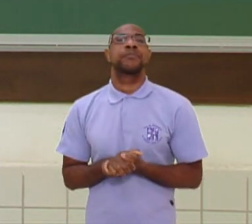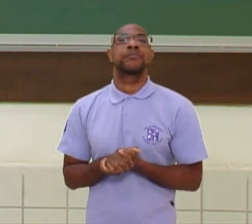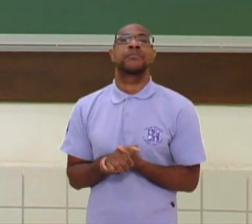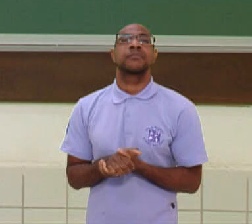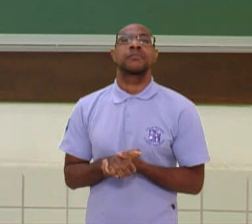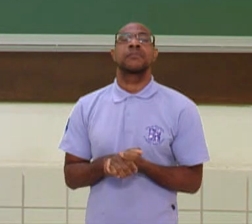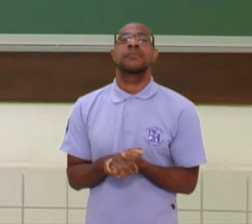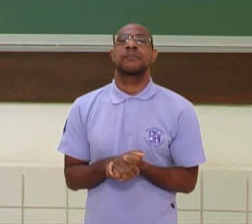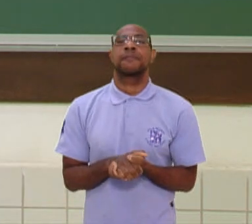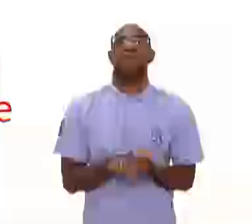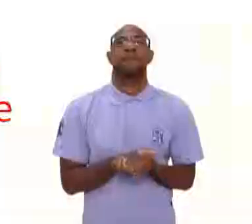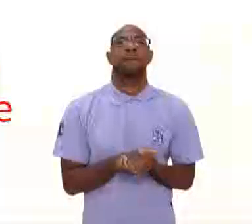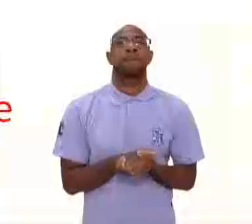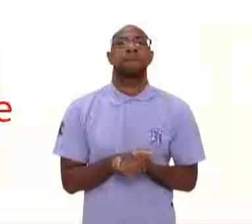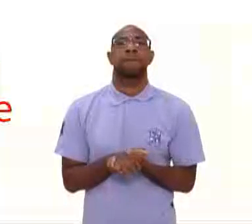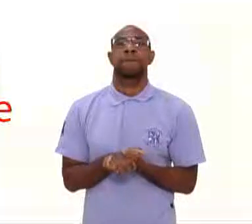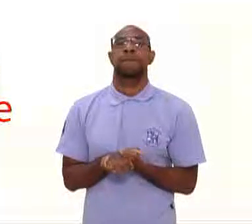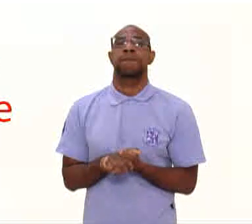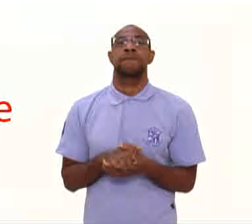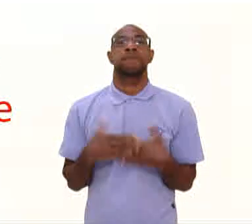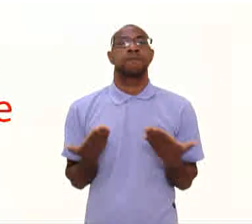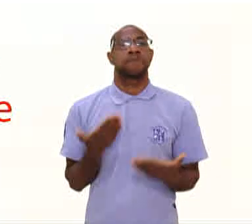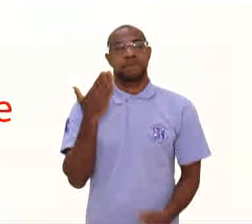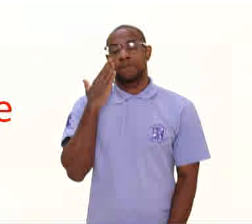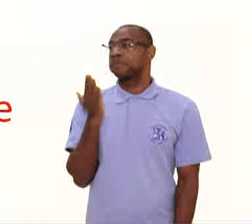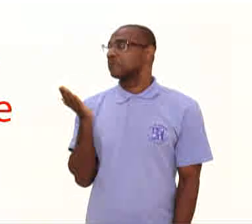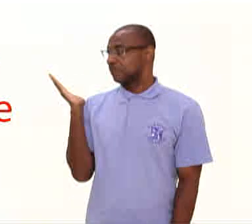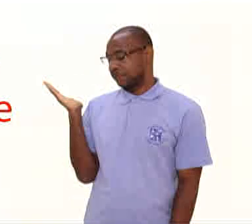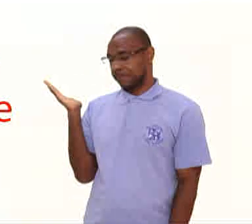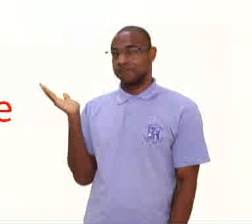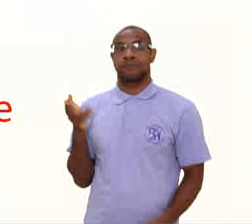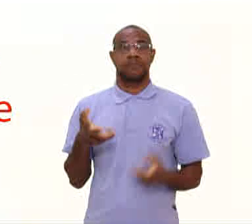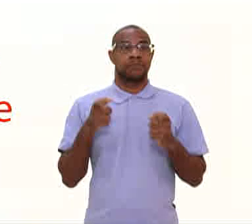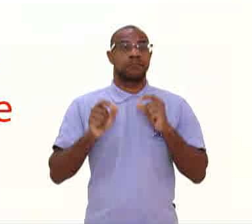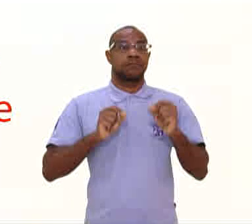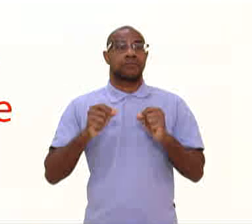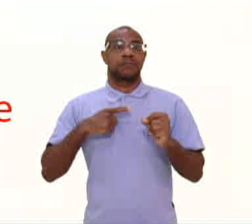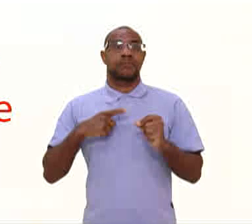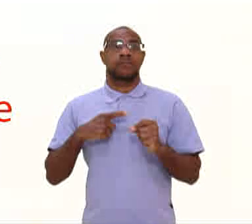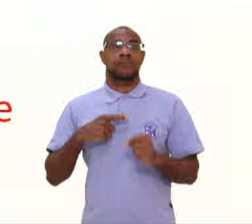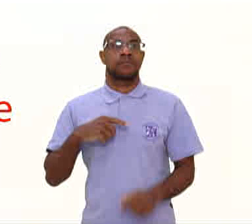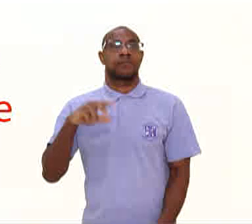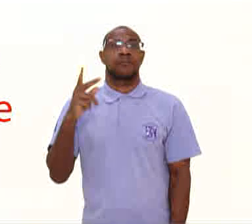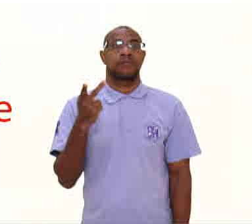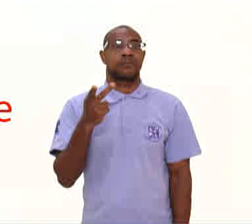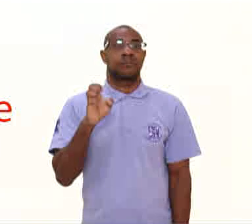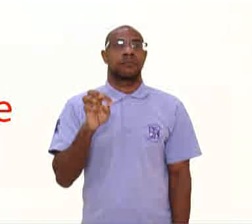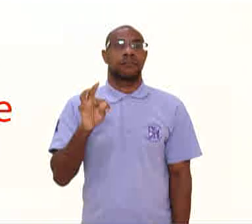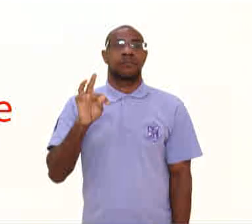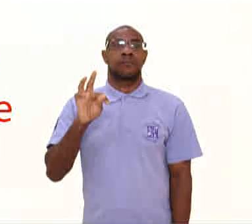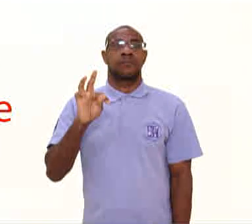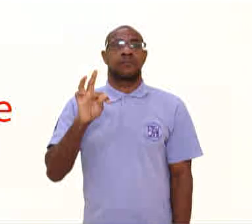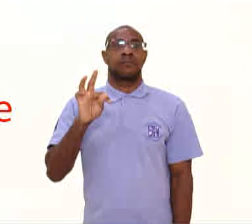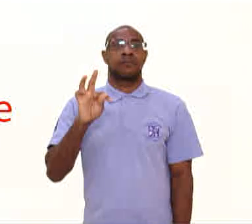acompanhe aqui na nossa próxima tela. Então ali, ó, as ondas observadas por Hertz ganharam o nome